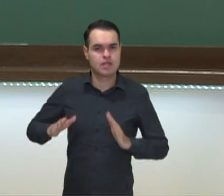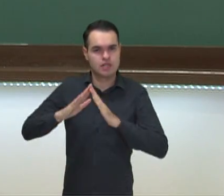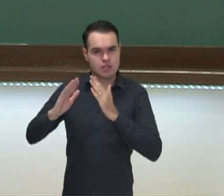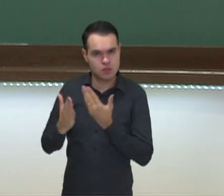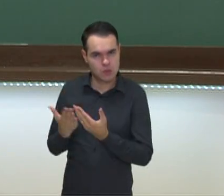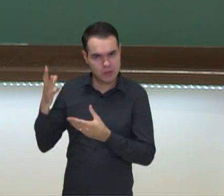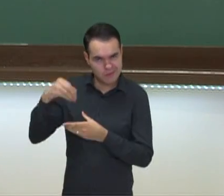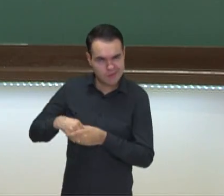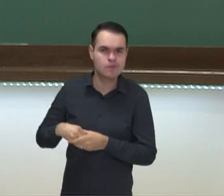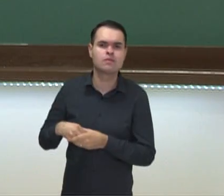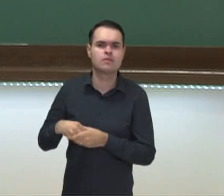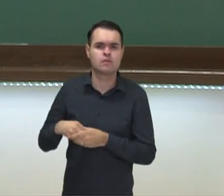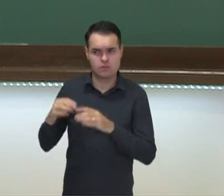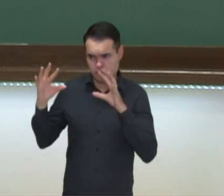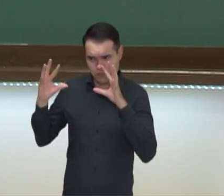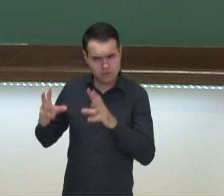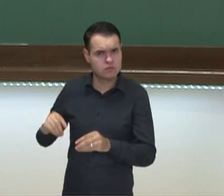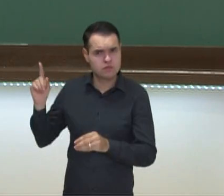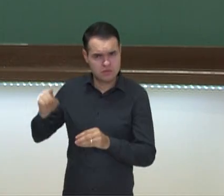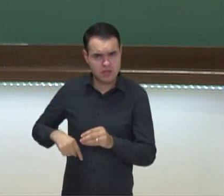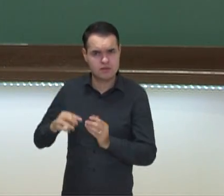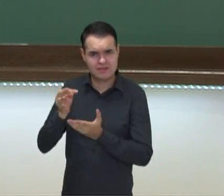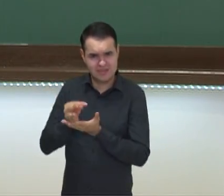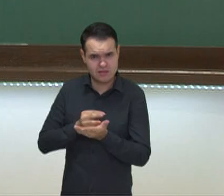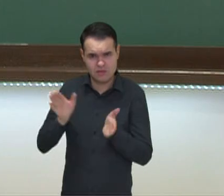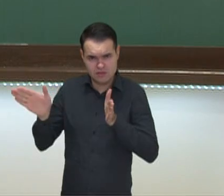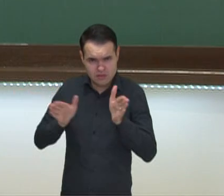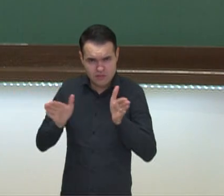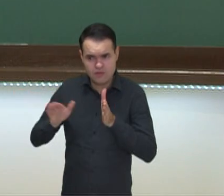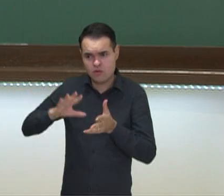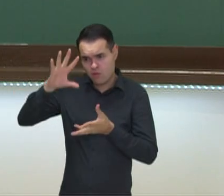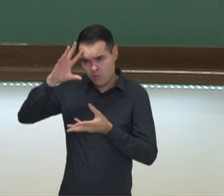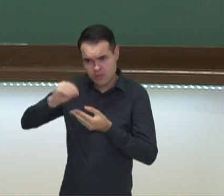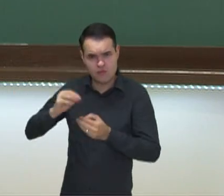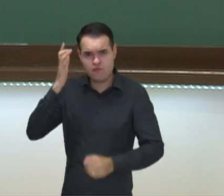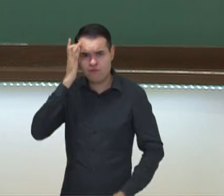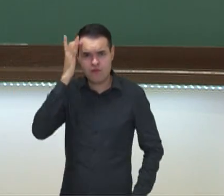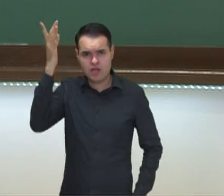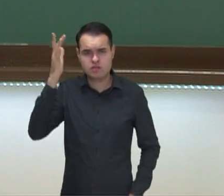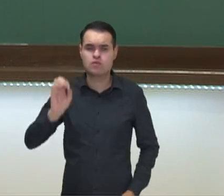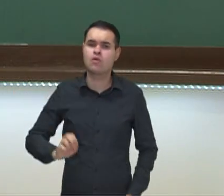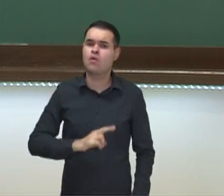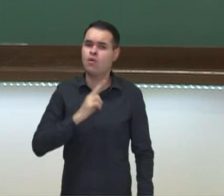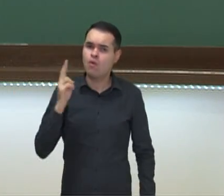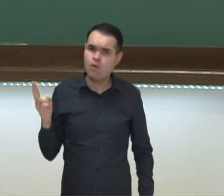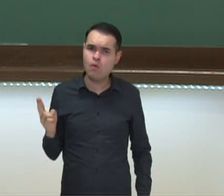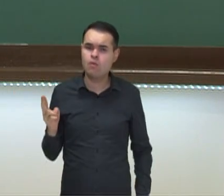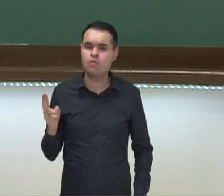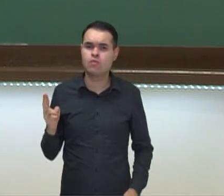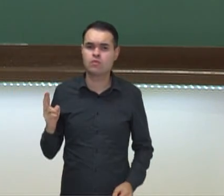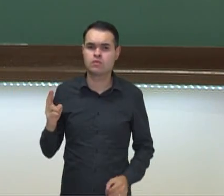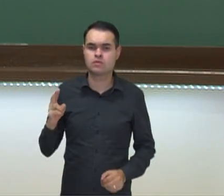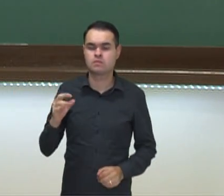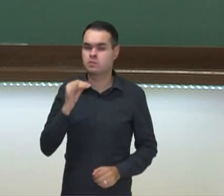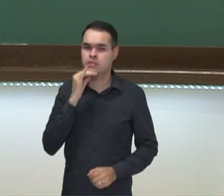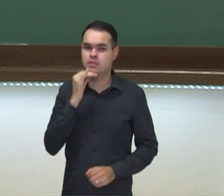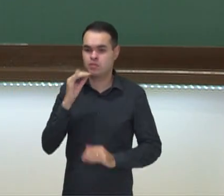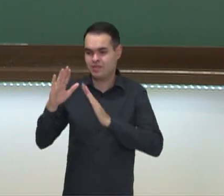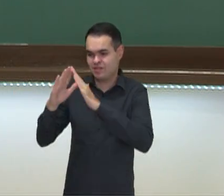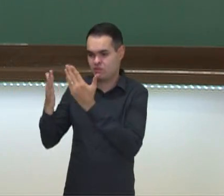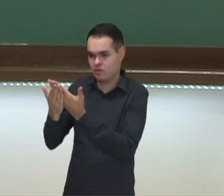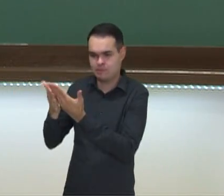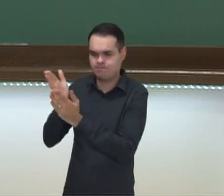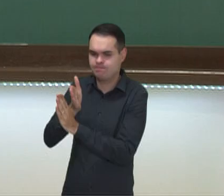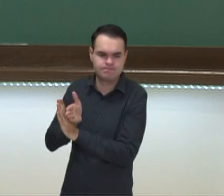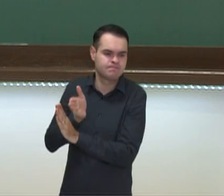foram acessíveis? Todos foram de fácil compreensão? Ou saindo da esfera escolar, pensando